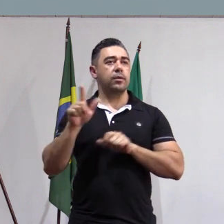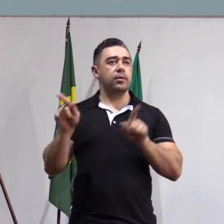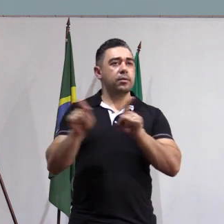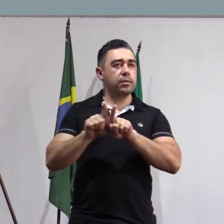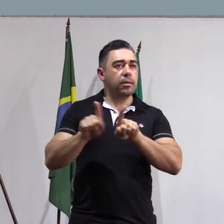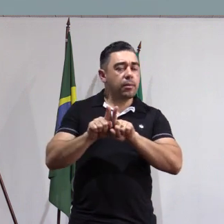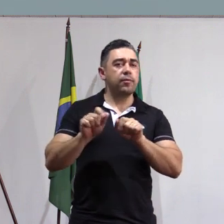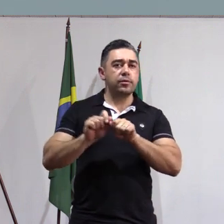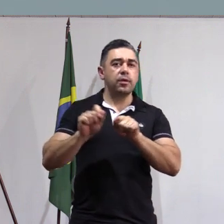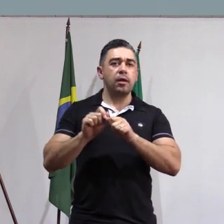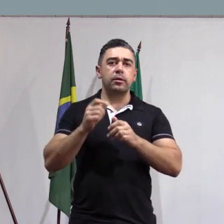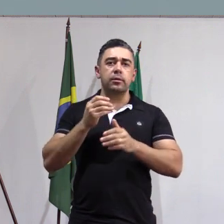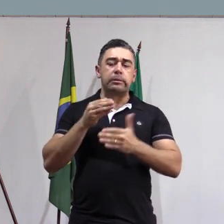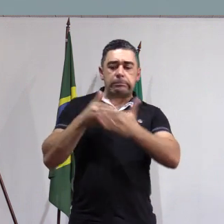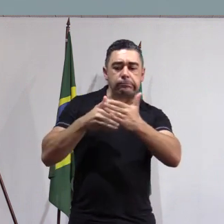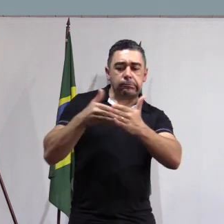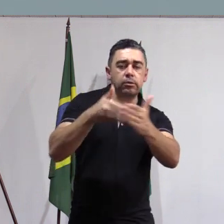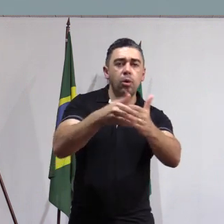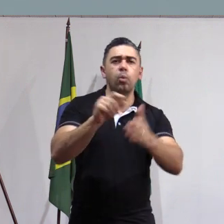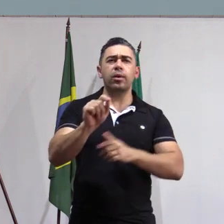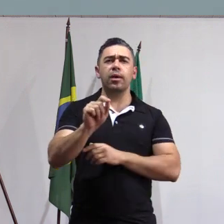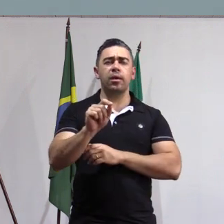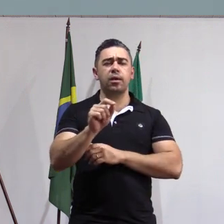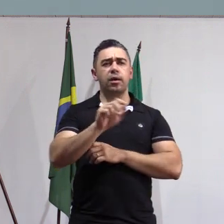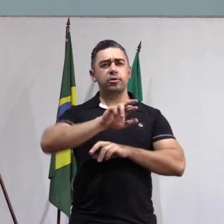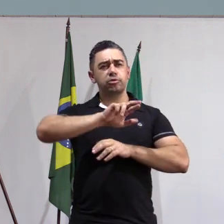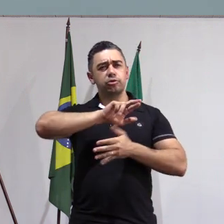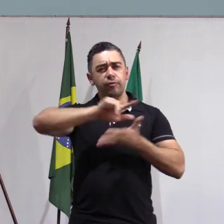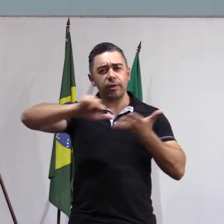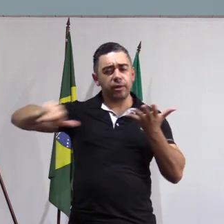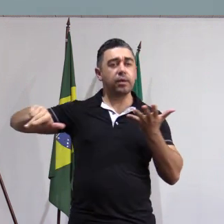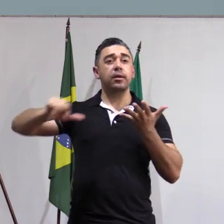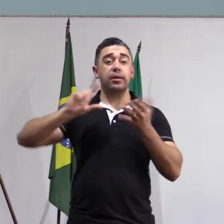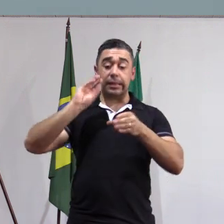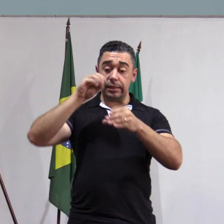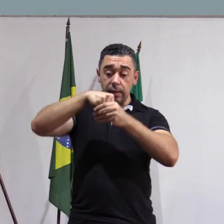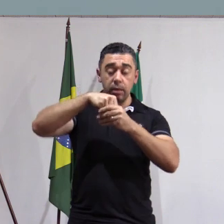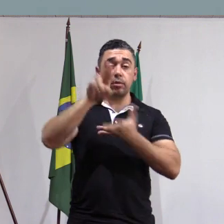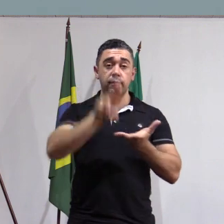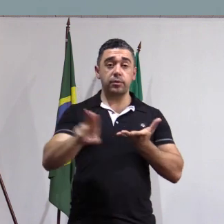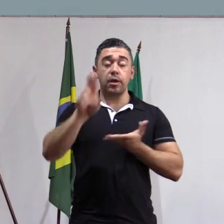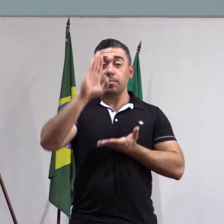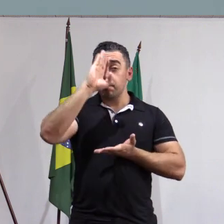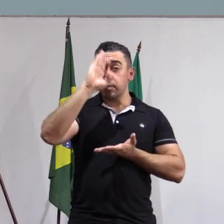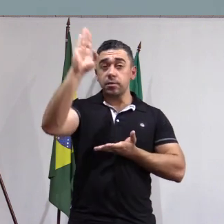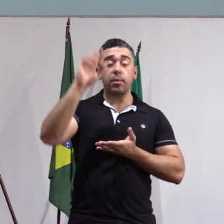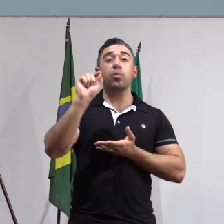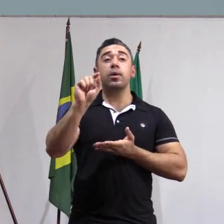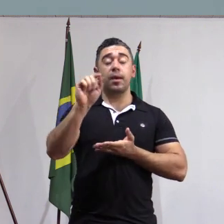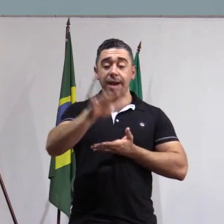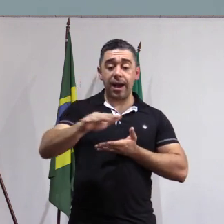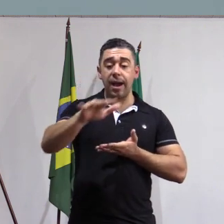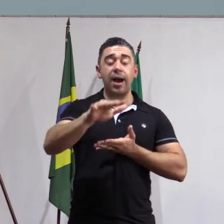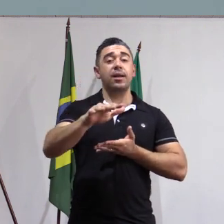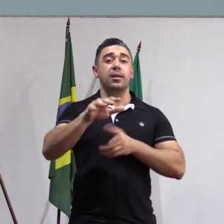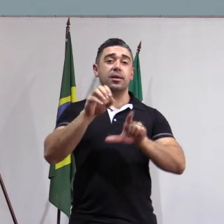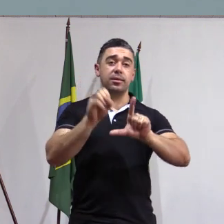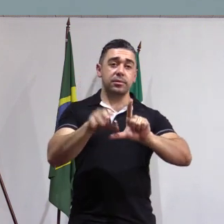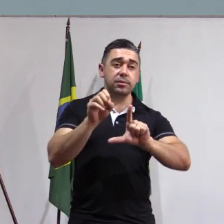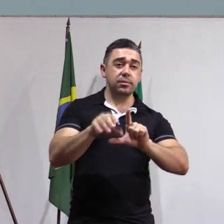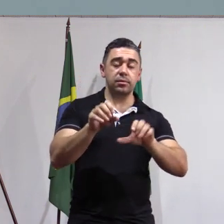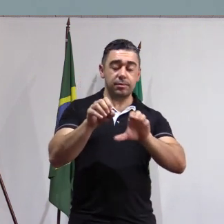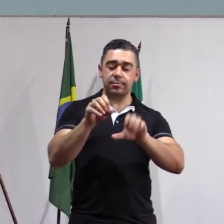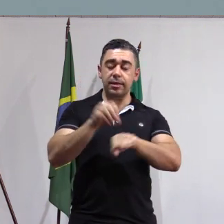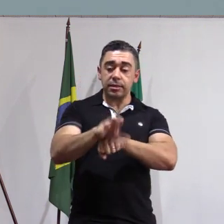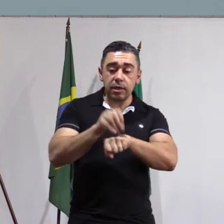diversas barreiras. Essa diversidade que foi constituída dentro da universidade está principalmente dentro da área das licenciaturas e das ciências humanas